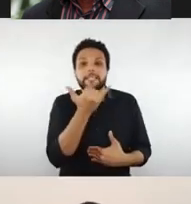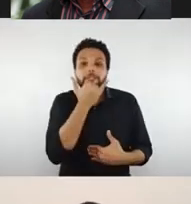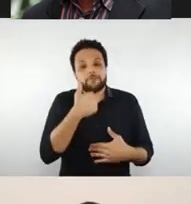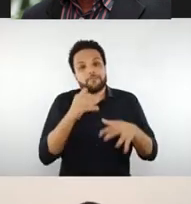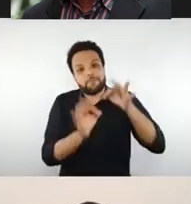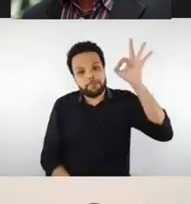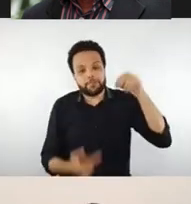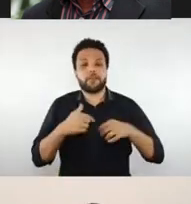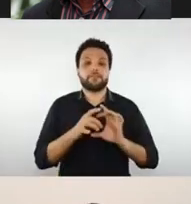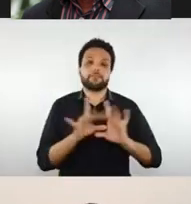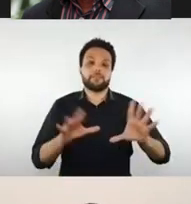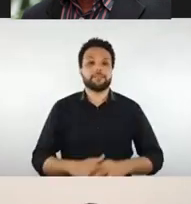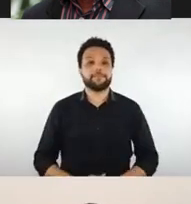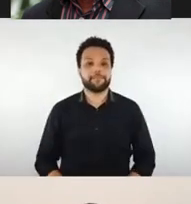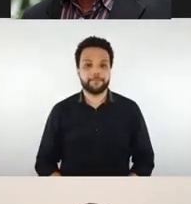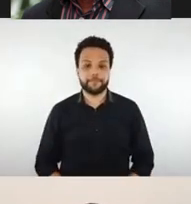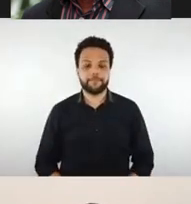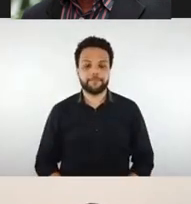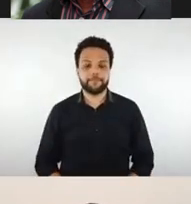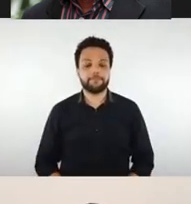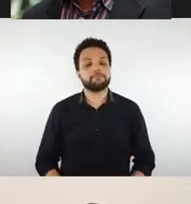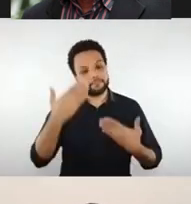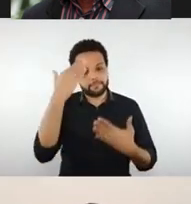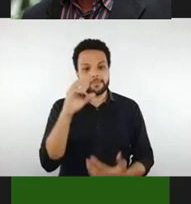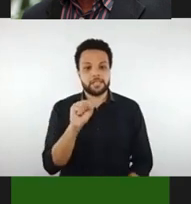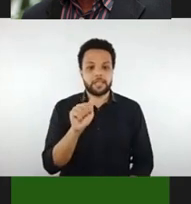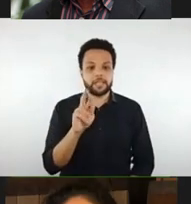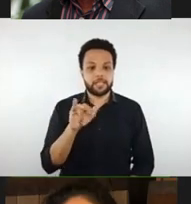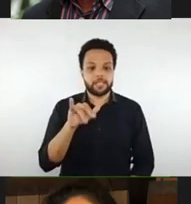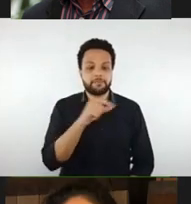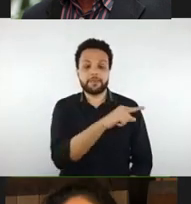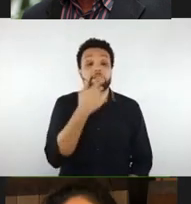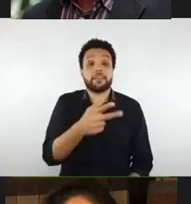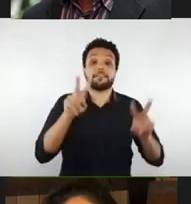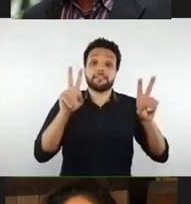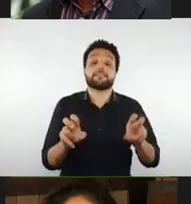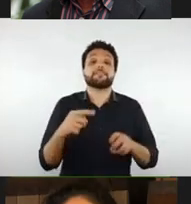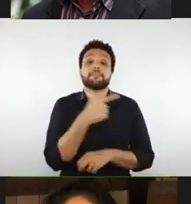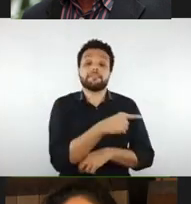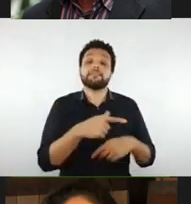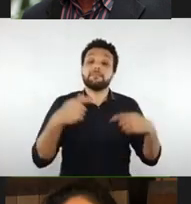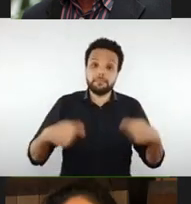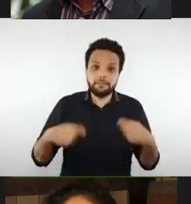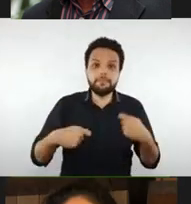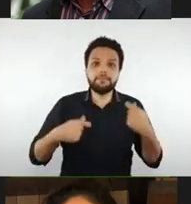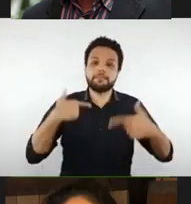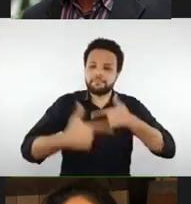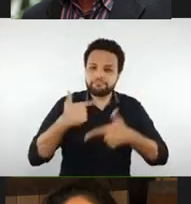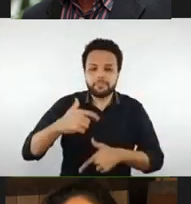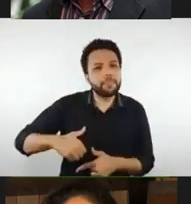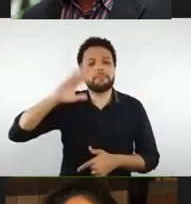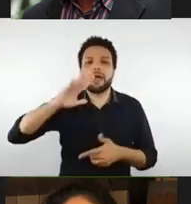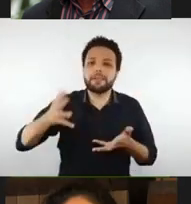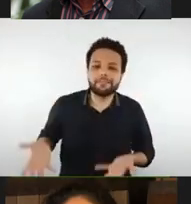o tempo. Obrigada, Sabrina. Super importante esse aspecto que você levantou da necessidade de trabalhar